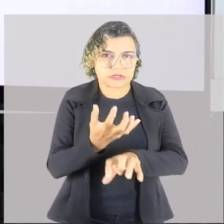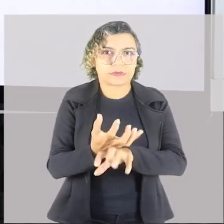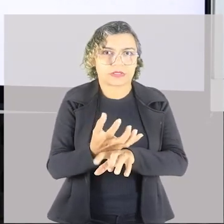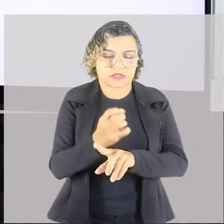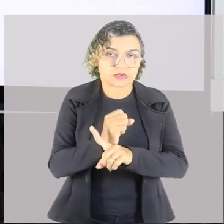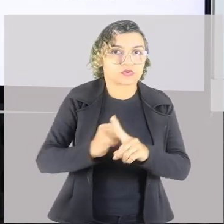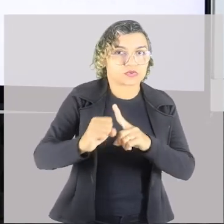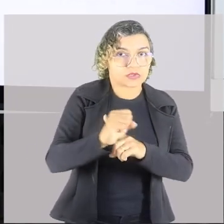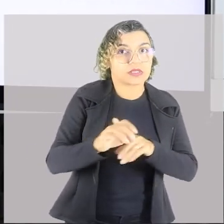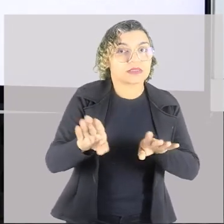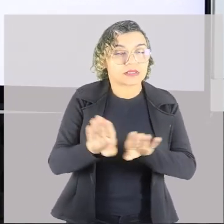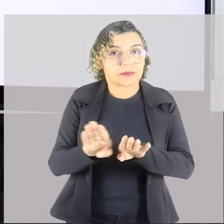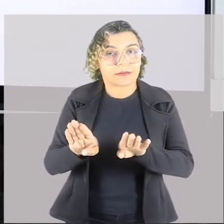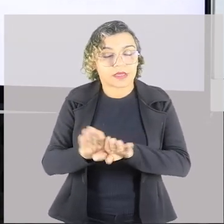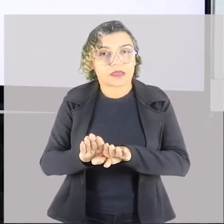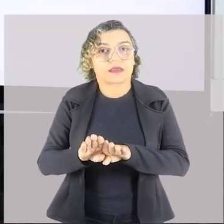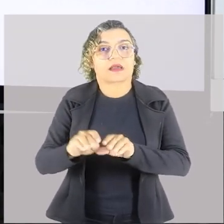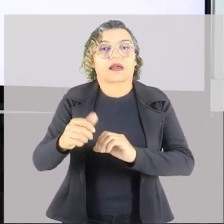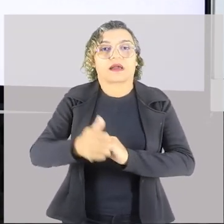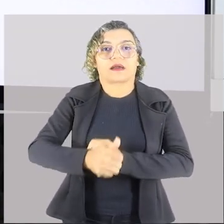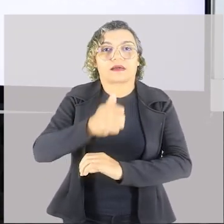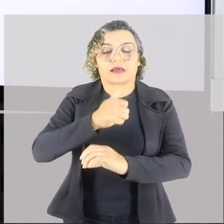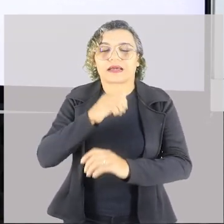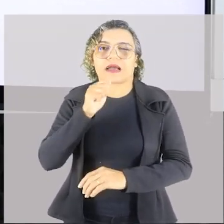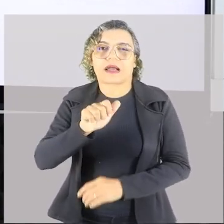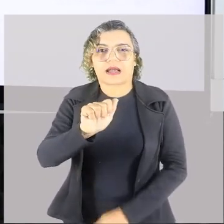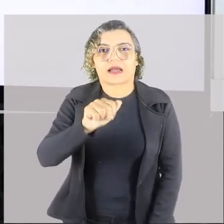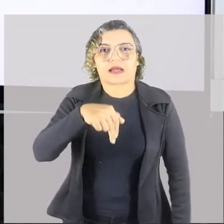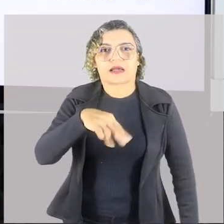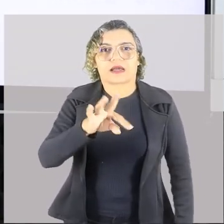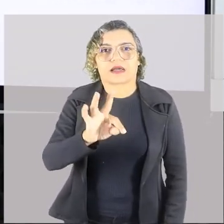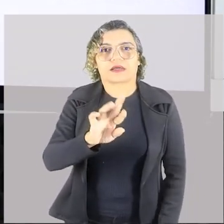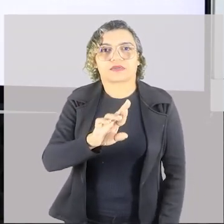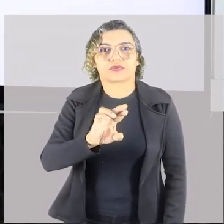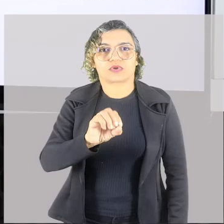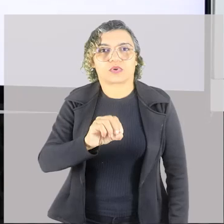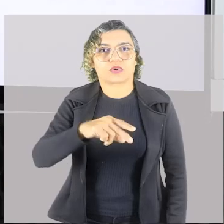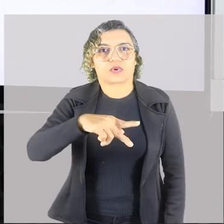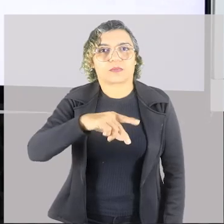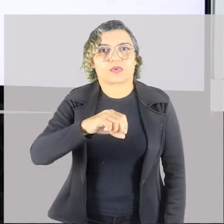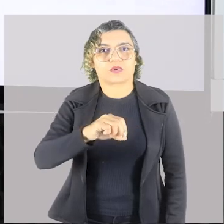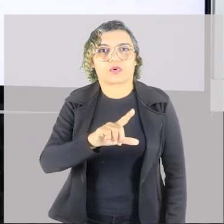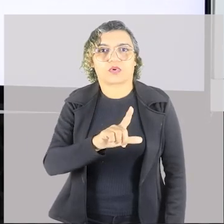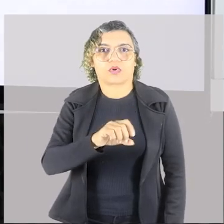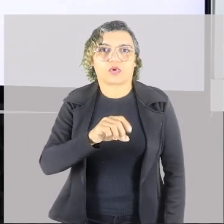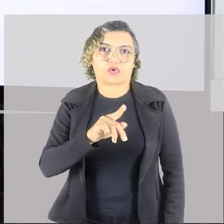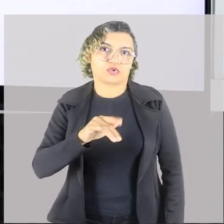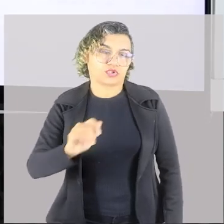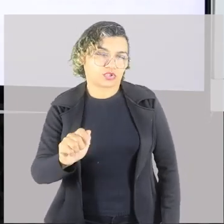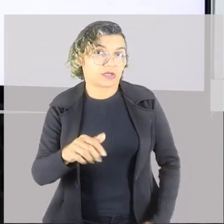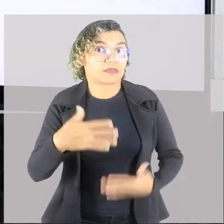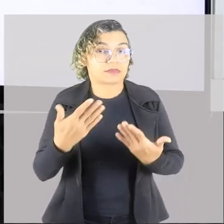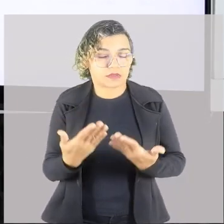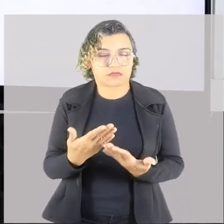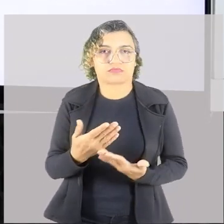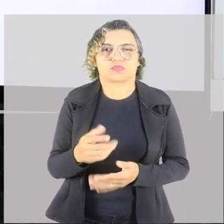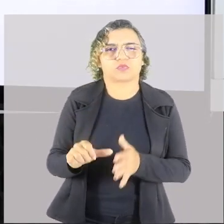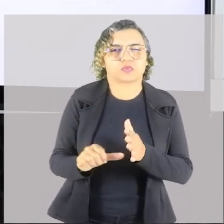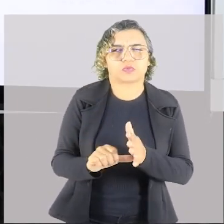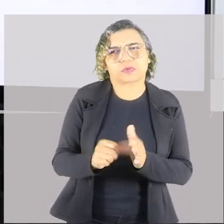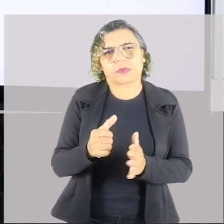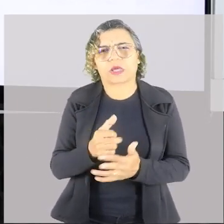duas áreas muito próximas, né? Que estuda a sociedade, estuda a cultura humana. Então, dentro desses primeiros